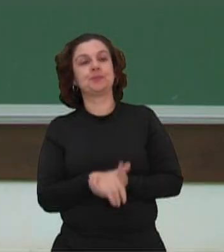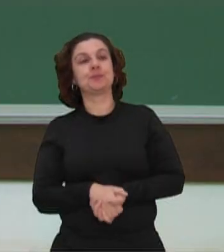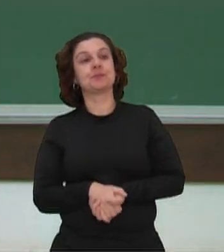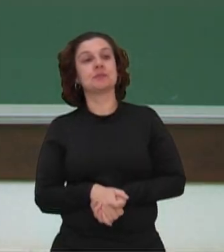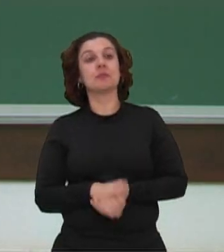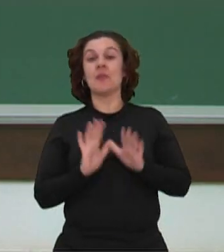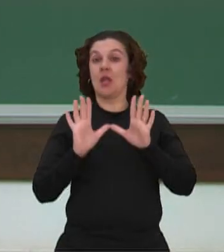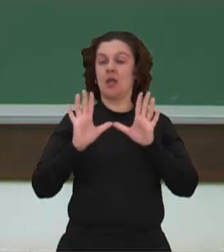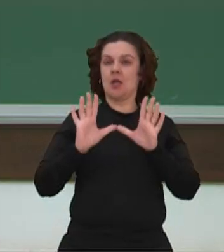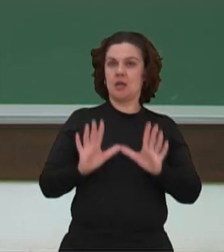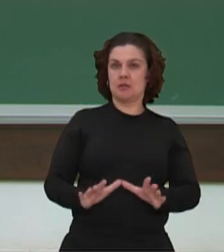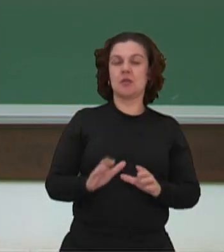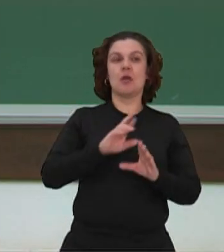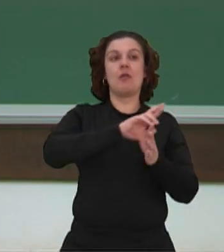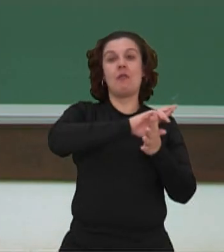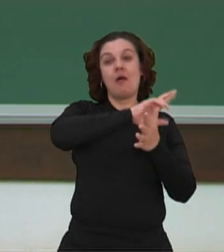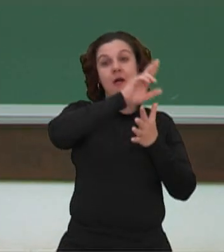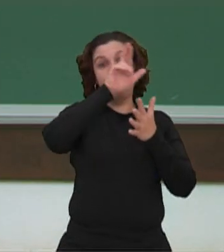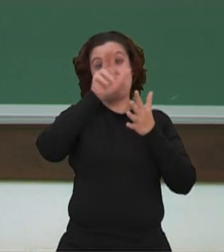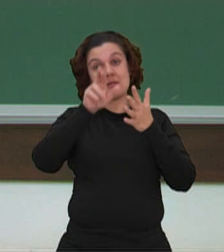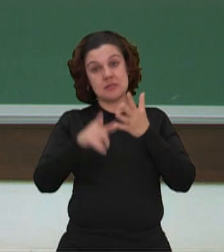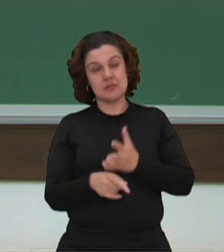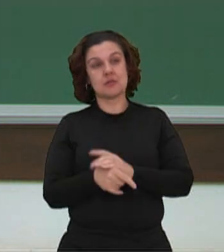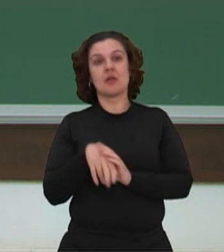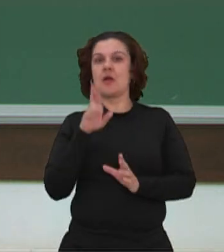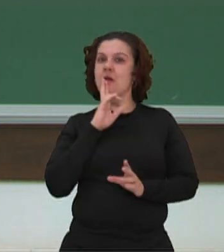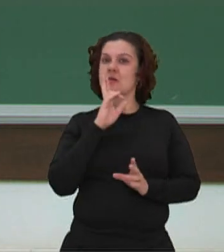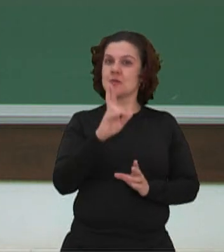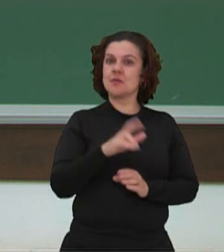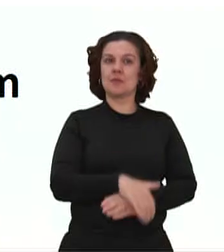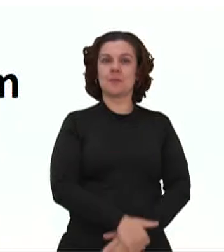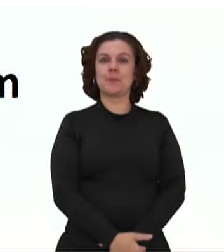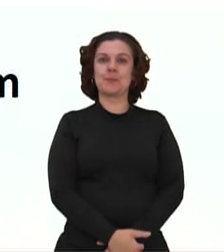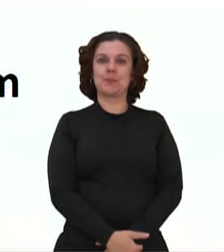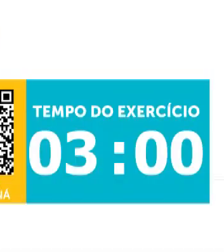Então, sobre essas outras atividades, responda aí.